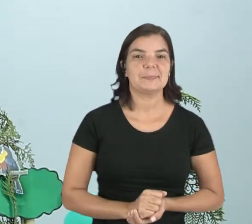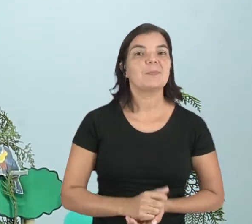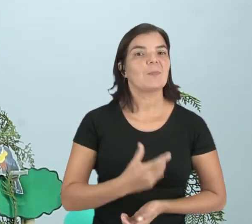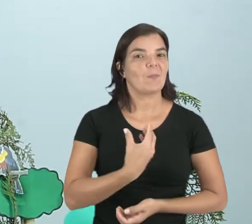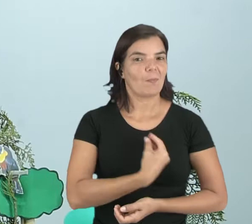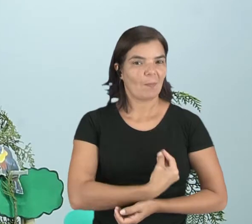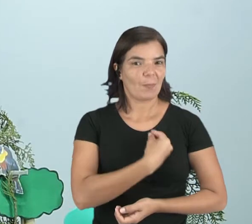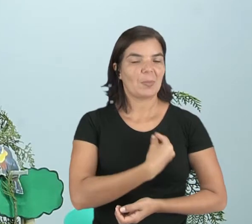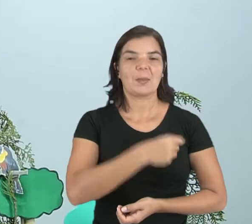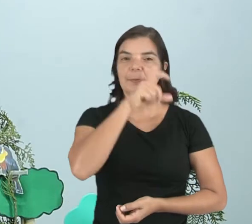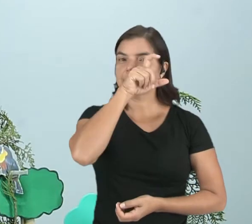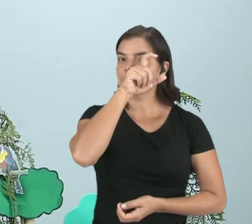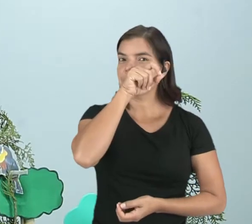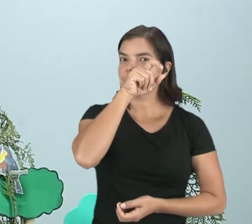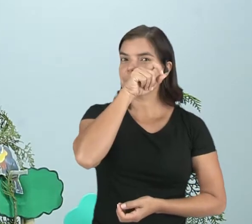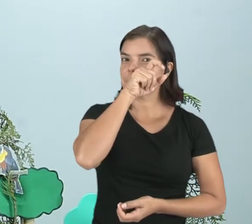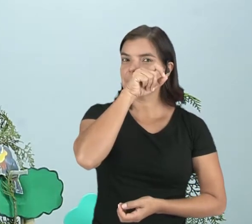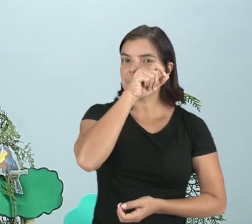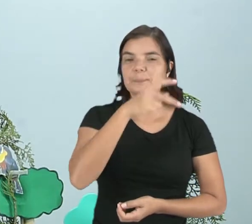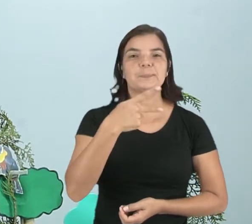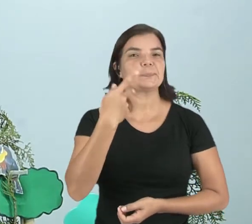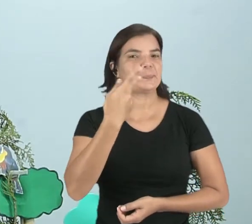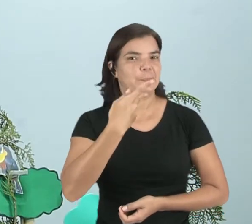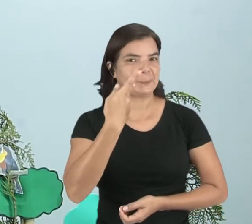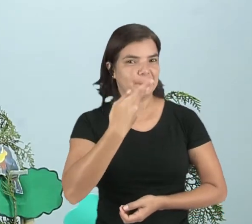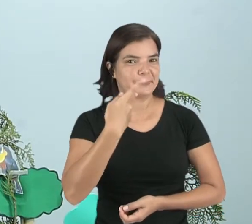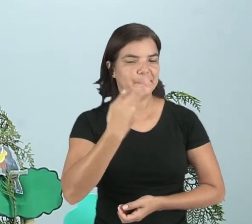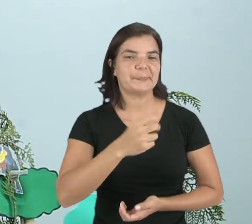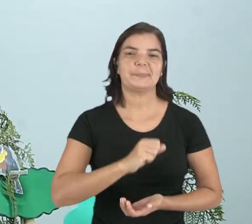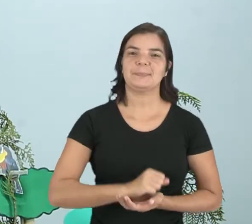mora Juvenal, o papagaio falante.